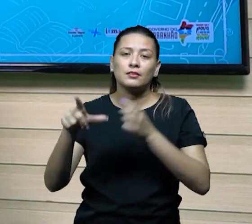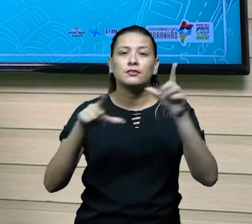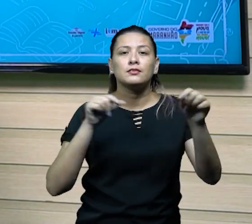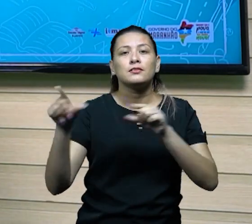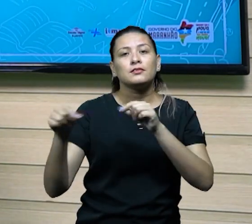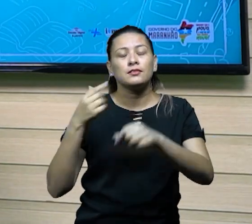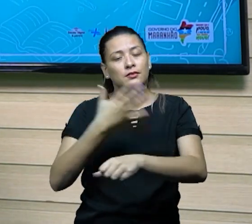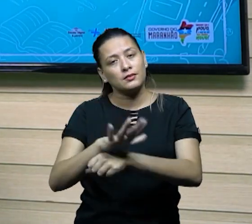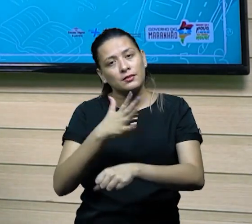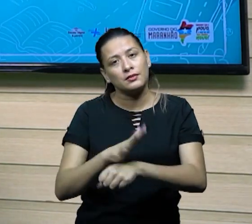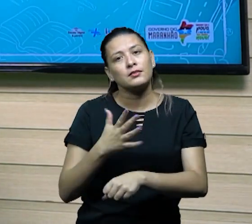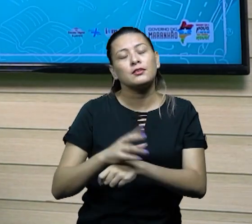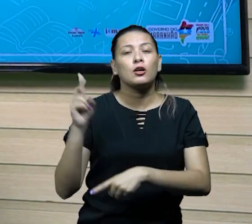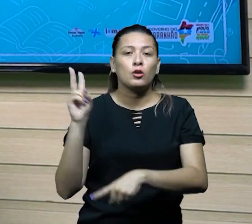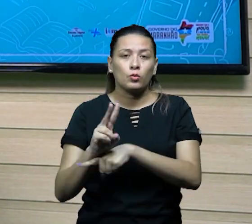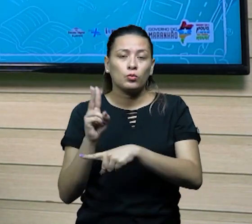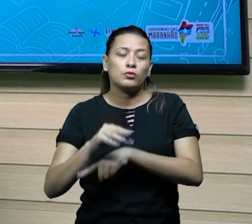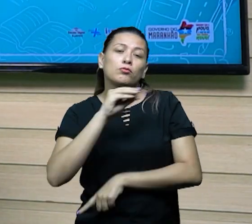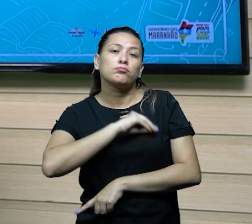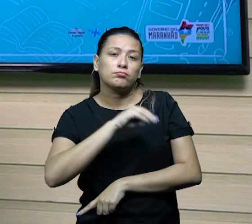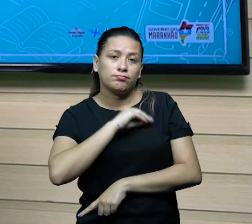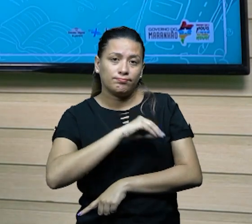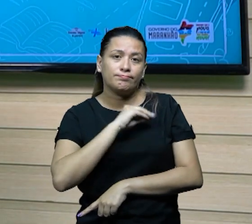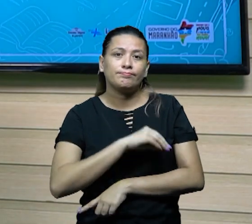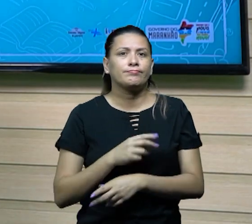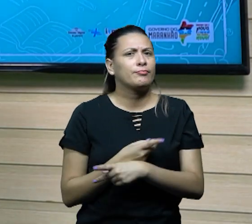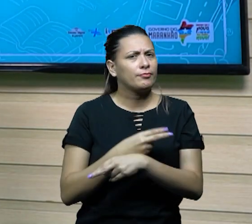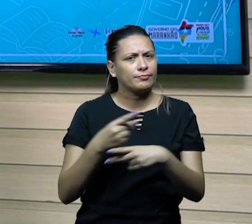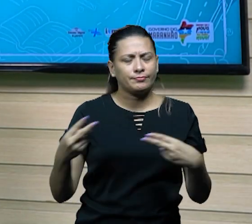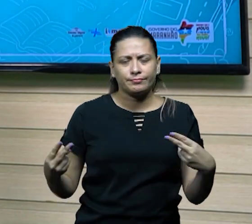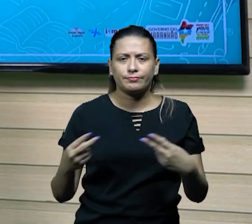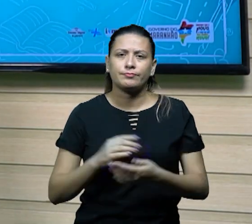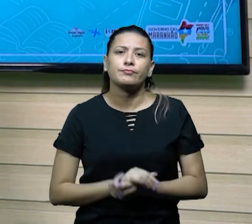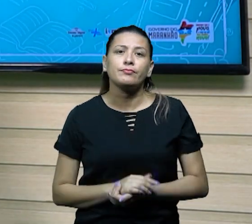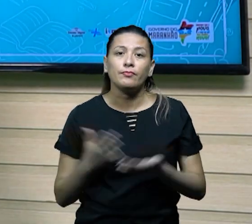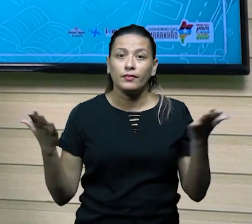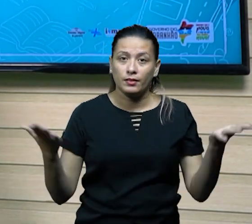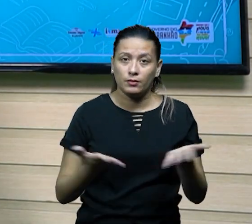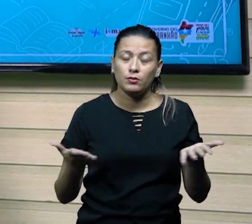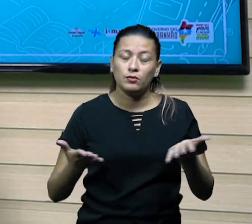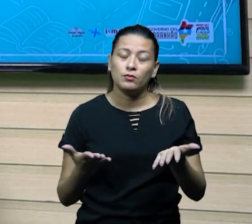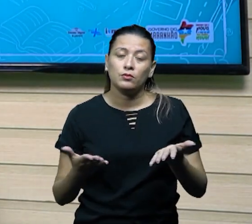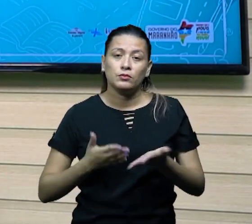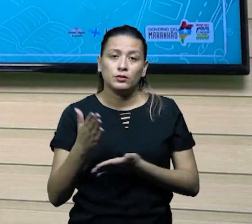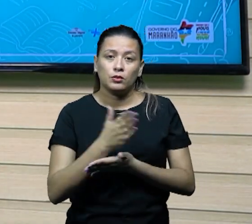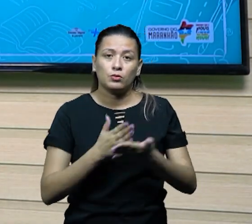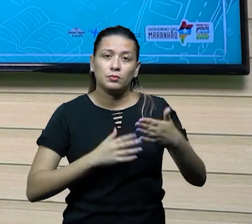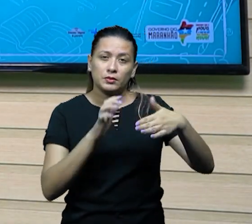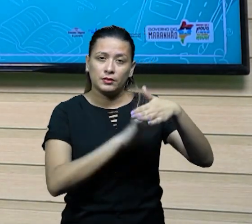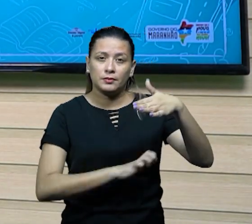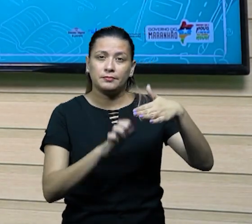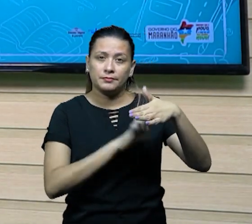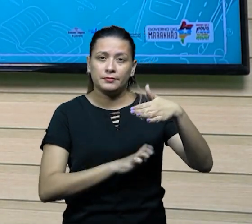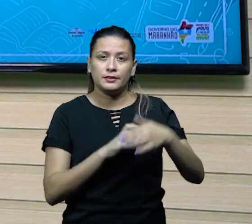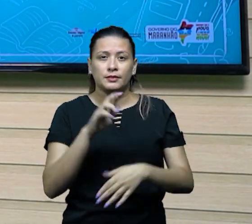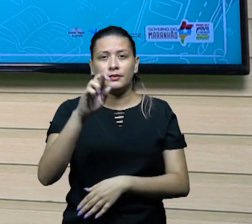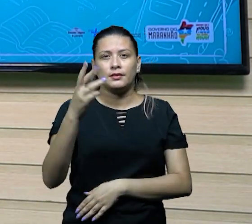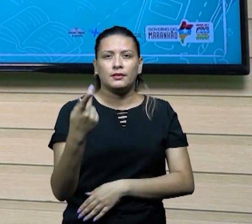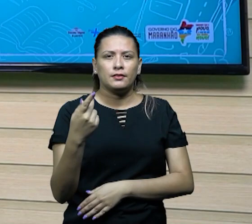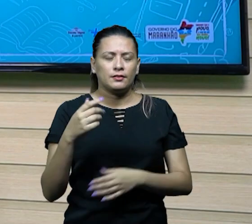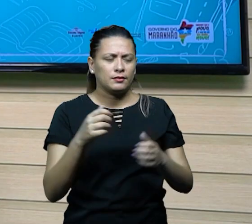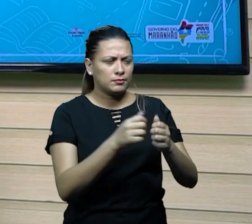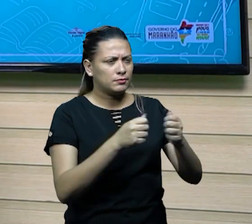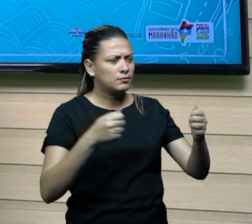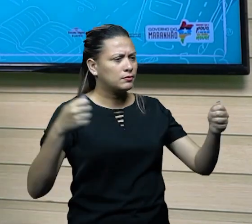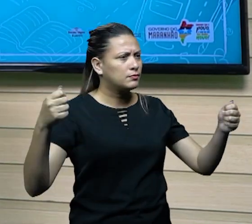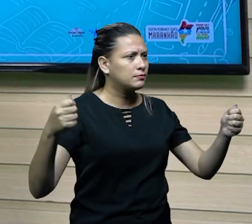É recrutar, é selecionar, é treinar, é cuidar da remuneração. E infelizmente, hoje, a gente entra em